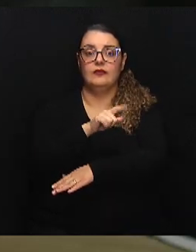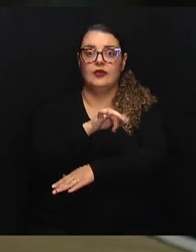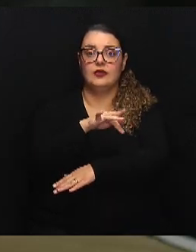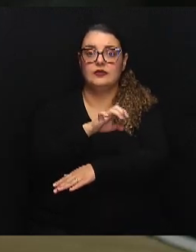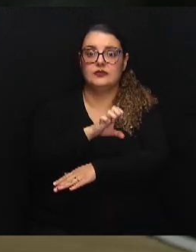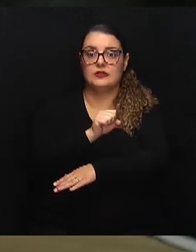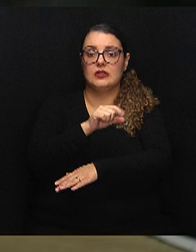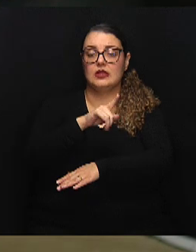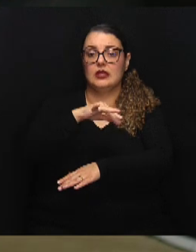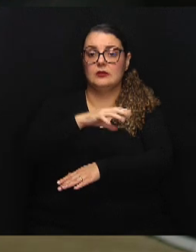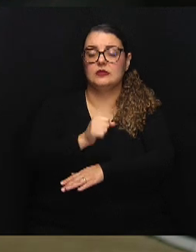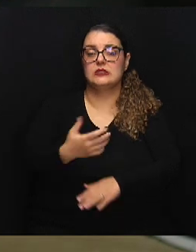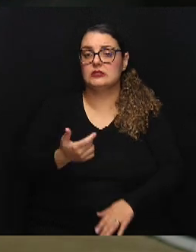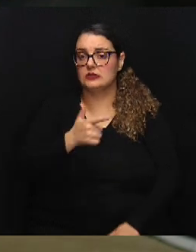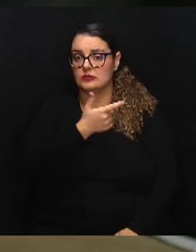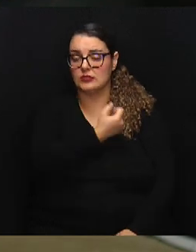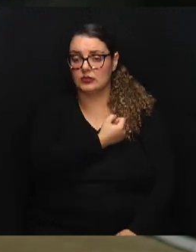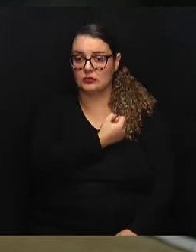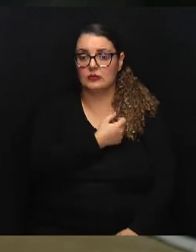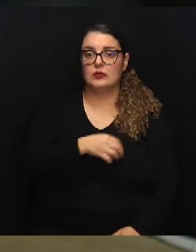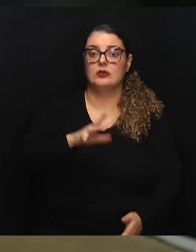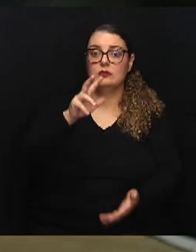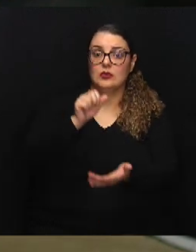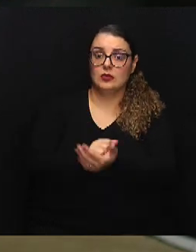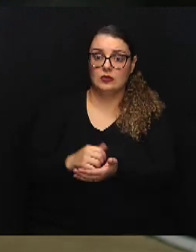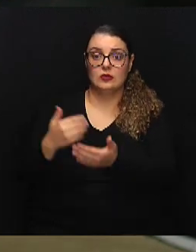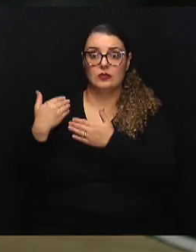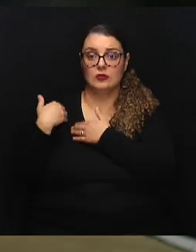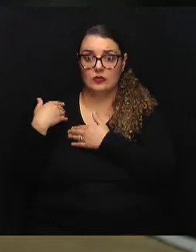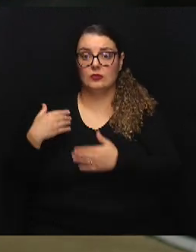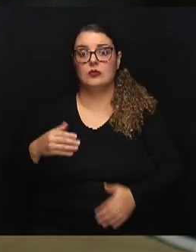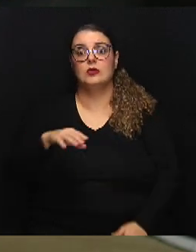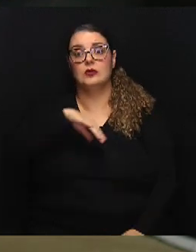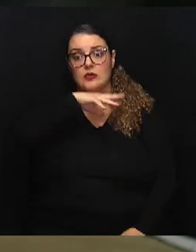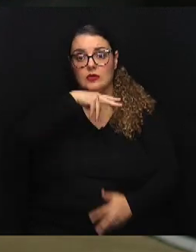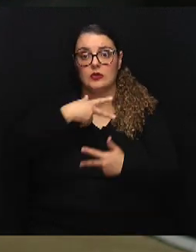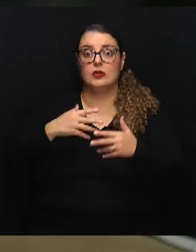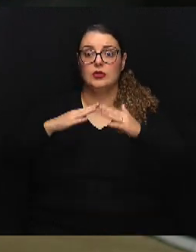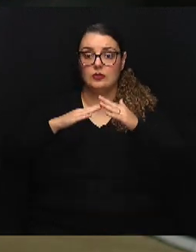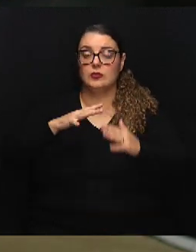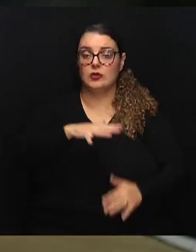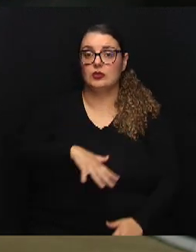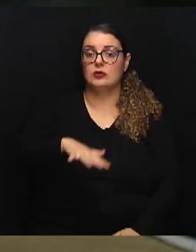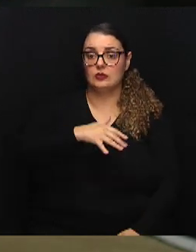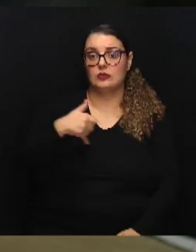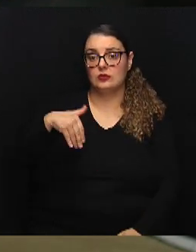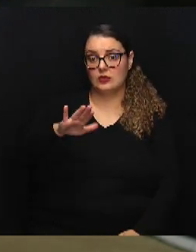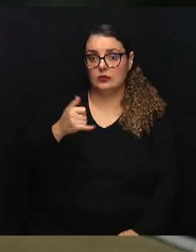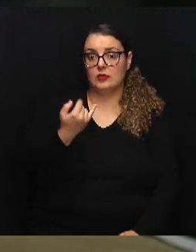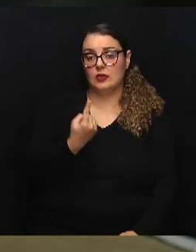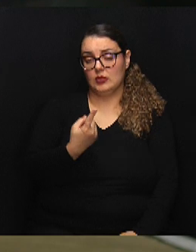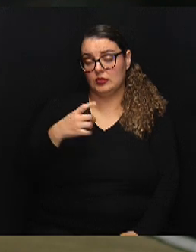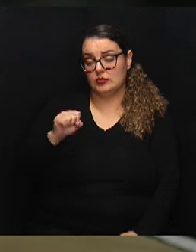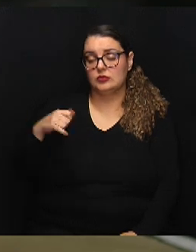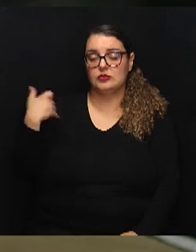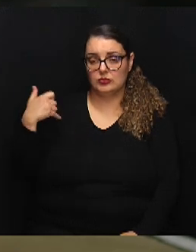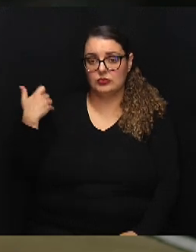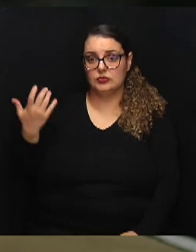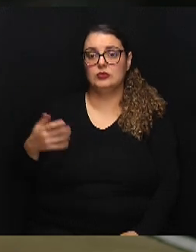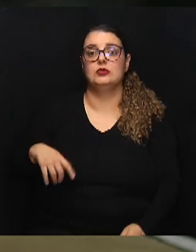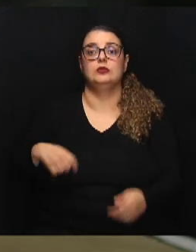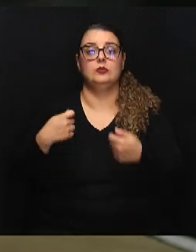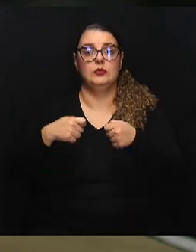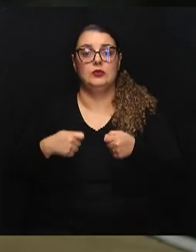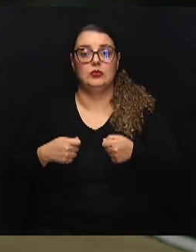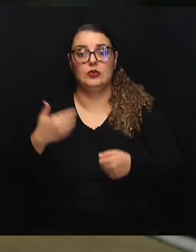Cristo. O agendamento deve ser realizado por um responsável pelo animal que mora na região e seja maior de 18 anos. Além disso, é necessário